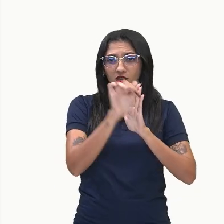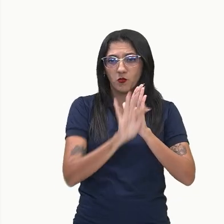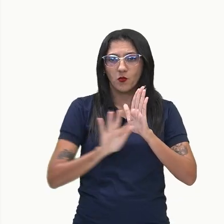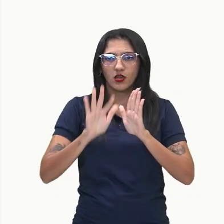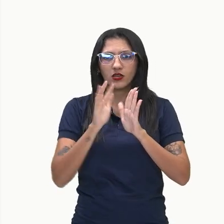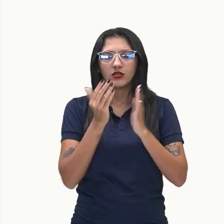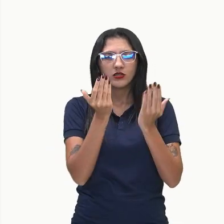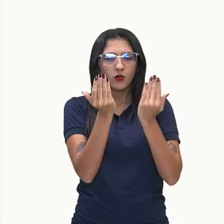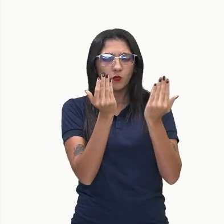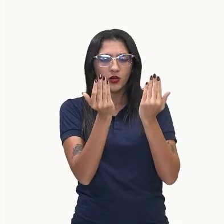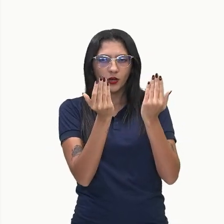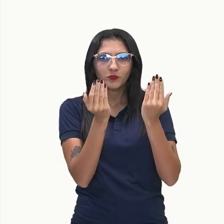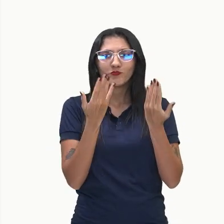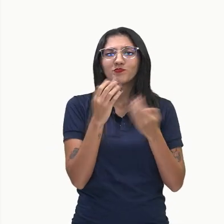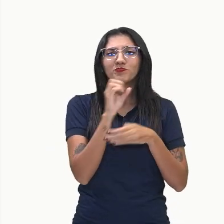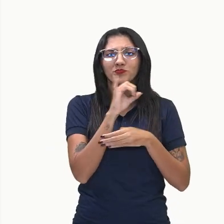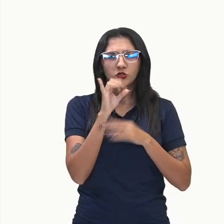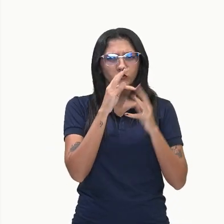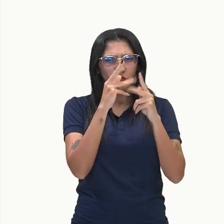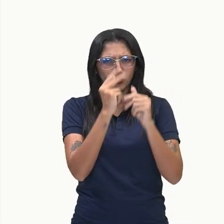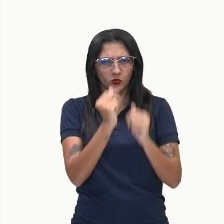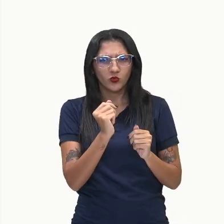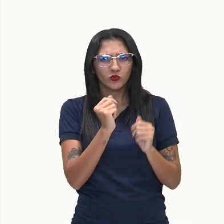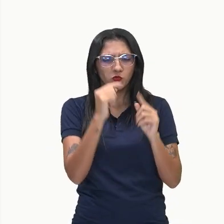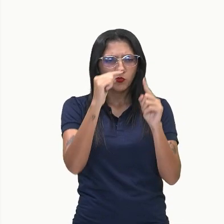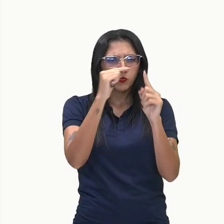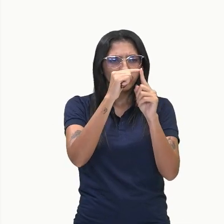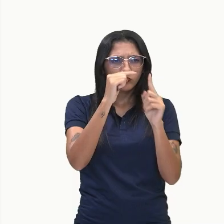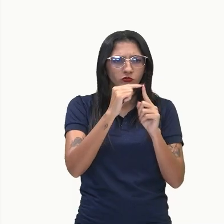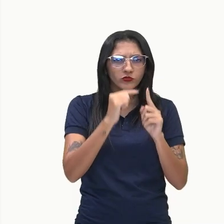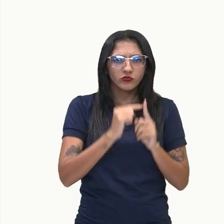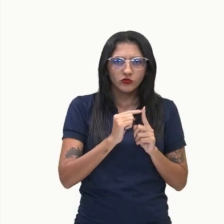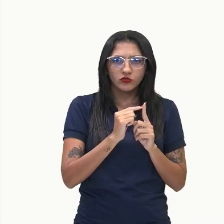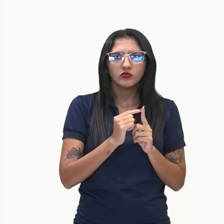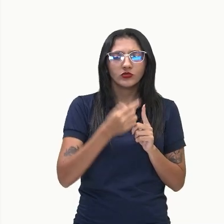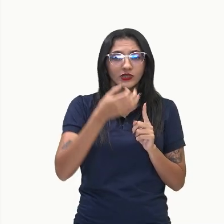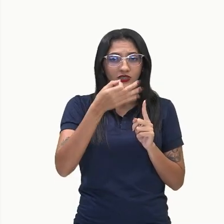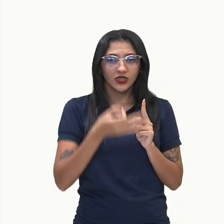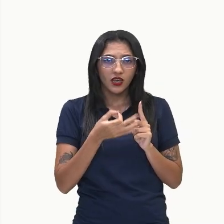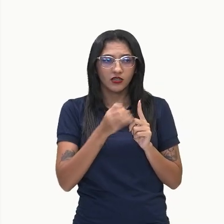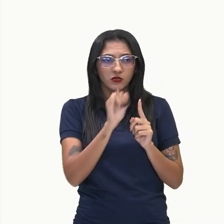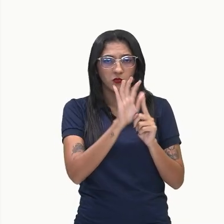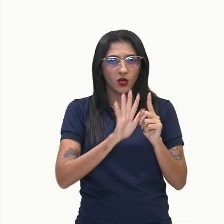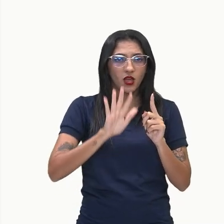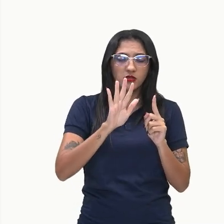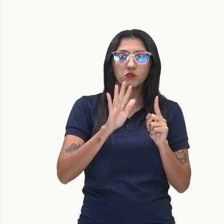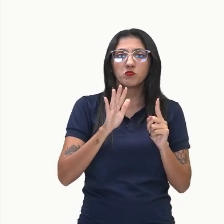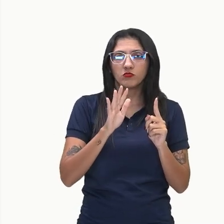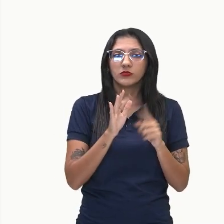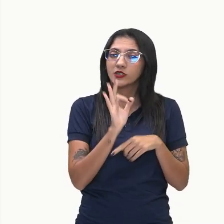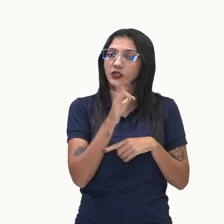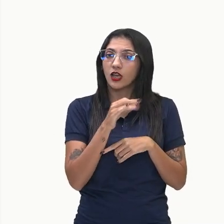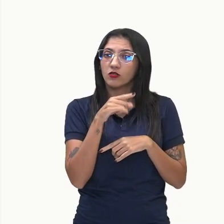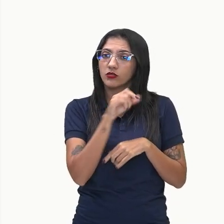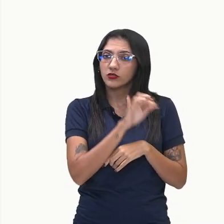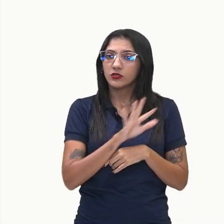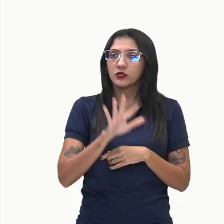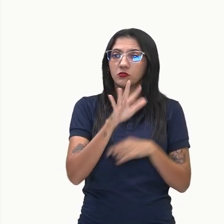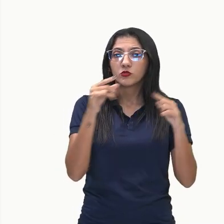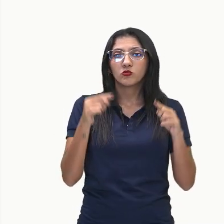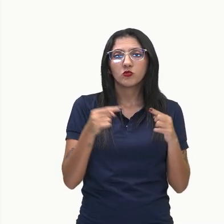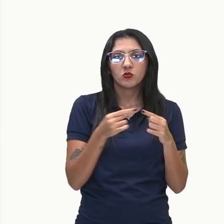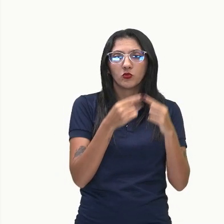se todos os pontos da reta estiverem dentro da figura, perfeito, essa figura será de um